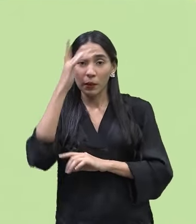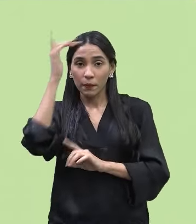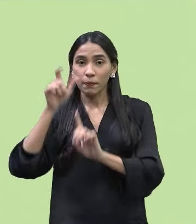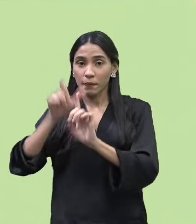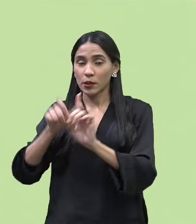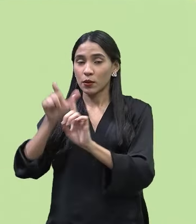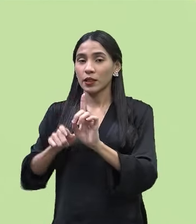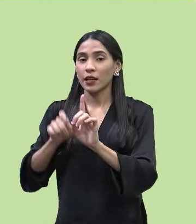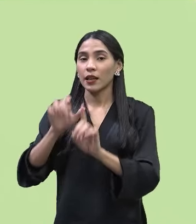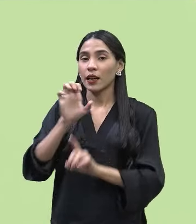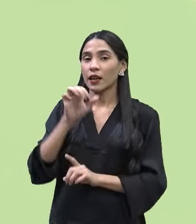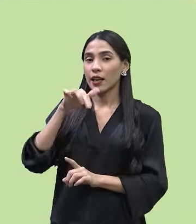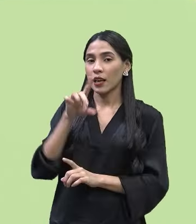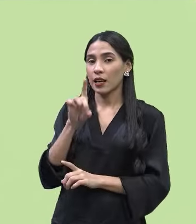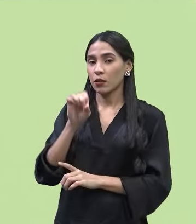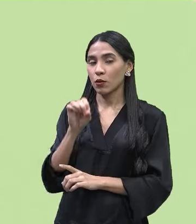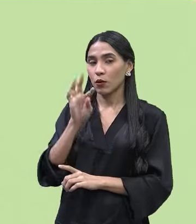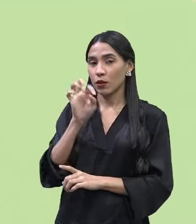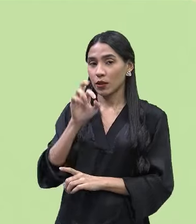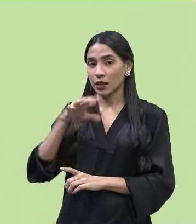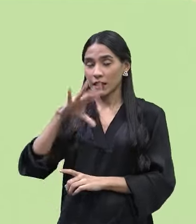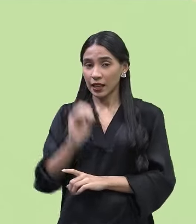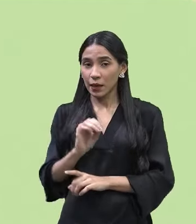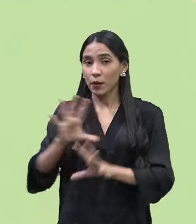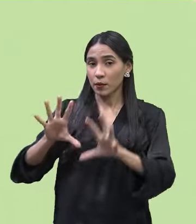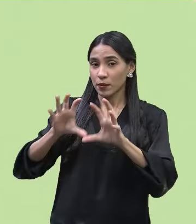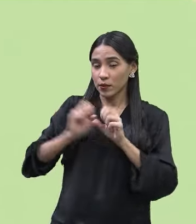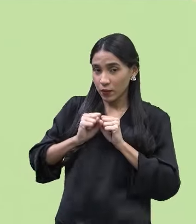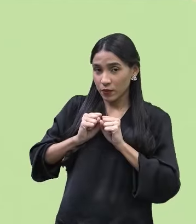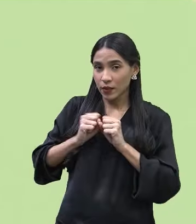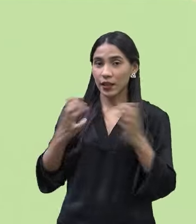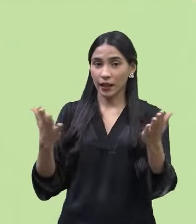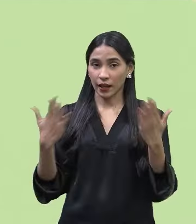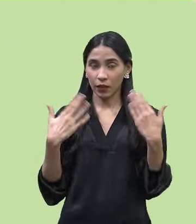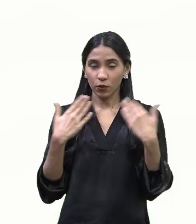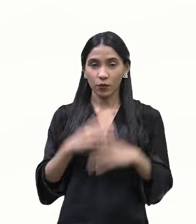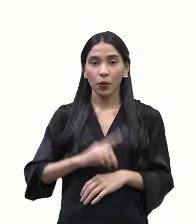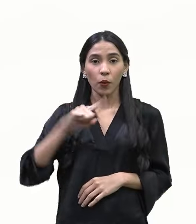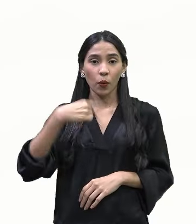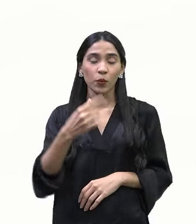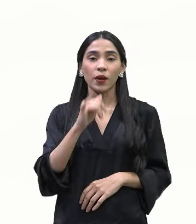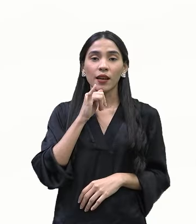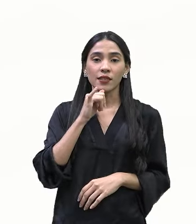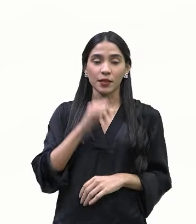esse calor, tá? Vamos ver uns outros exemplos aí no cotidiano, dê uma olhada.